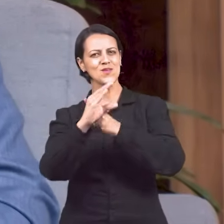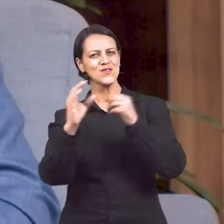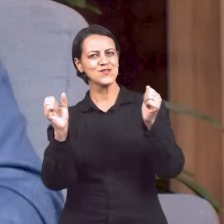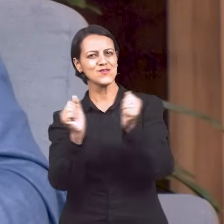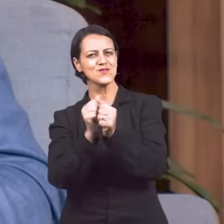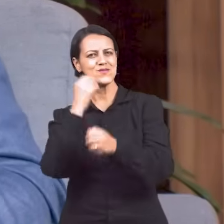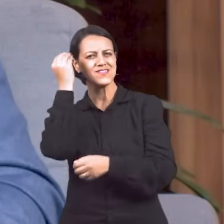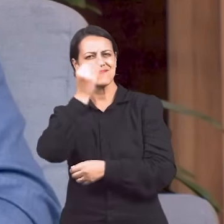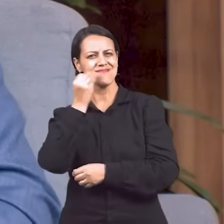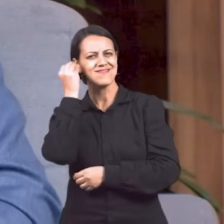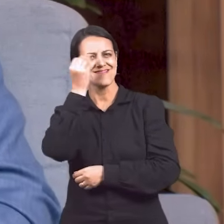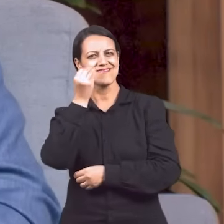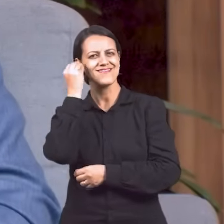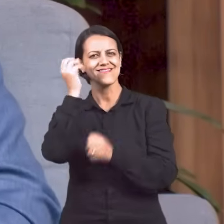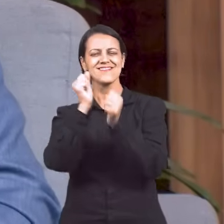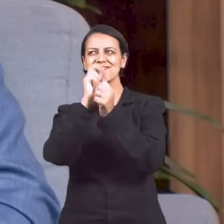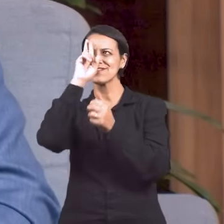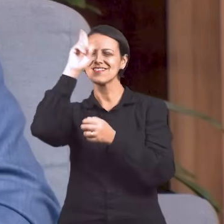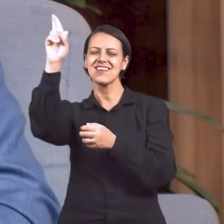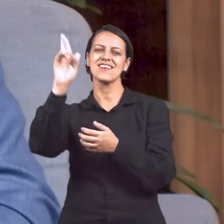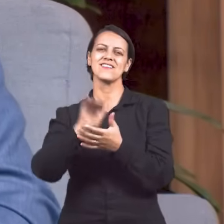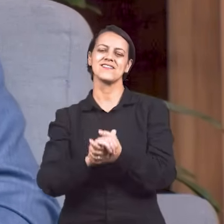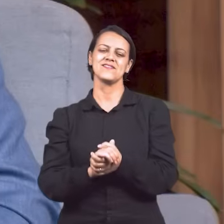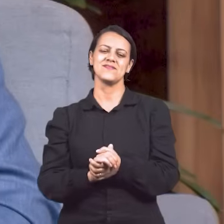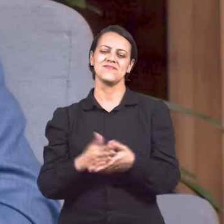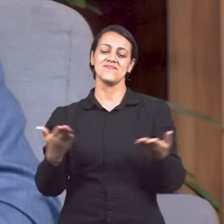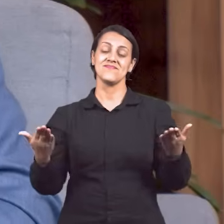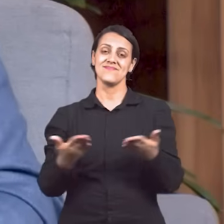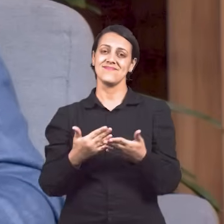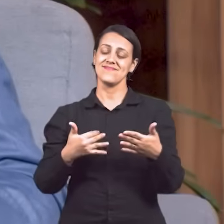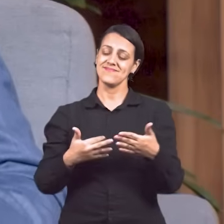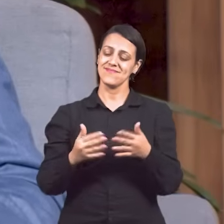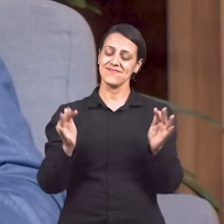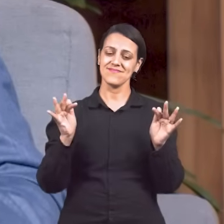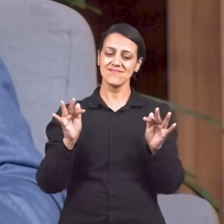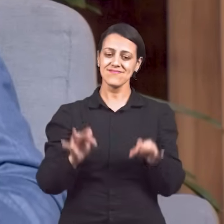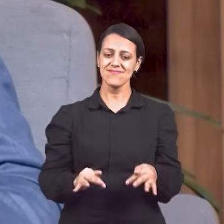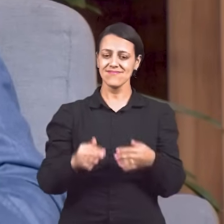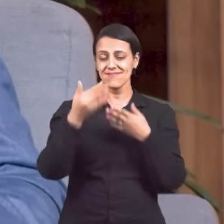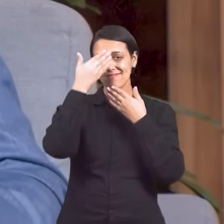cultos e viver as experiências com o Senhor. Estamos